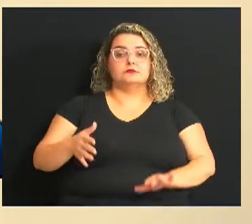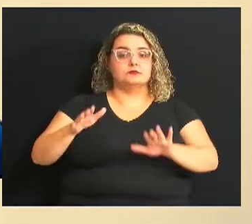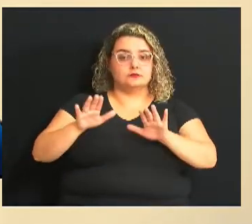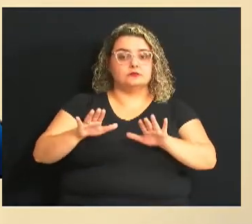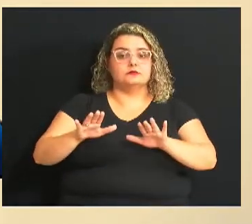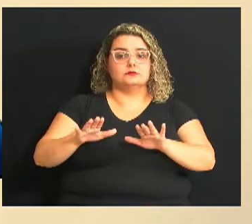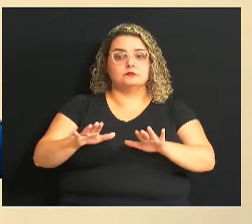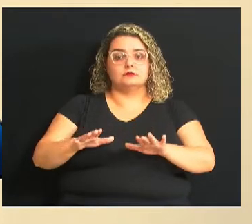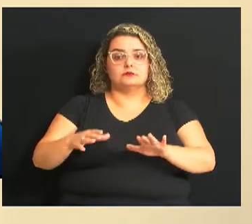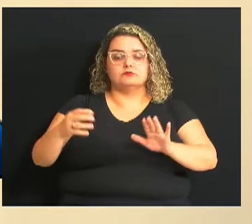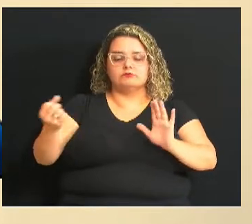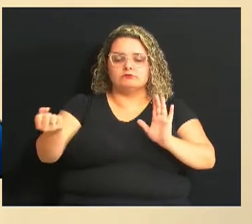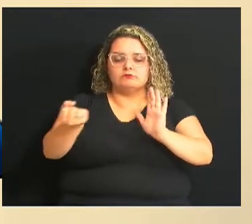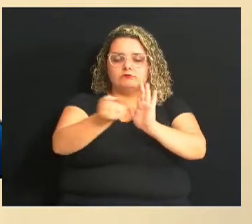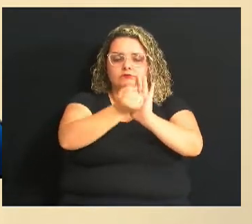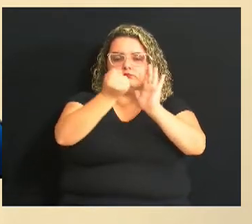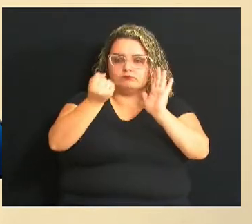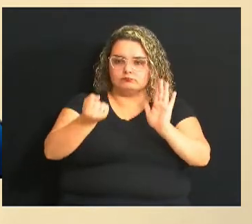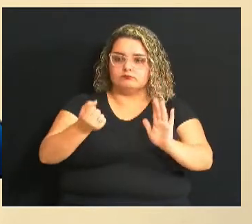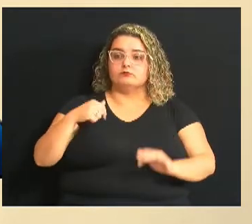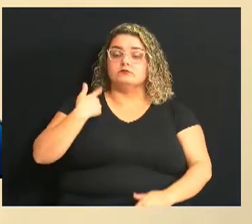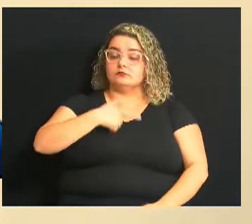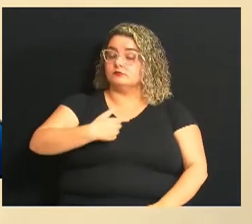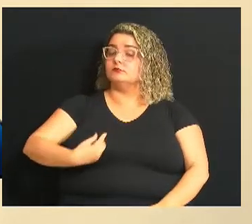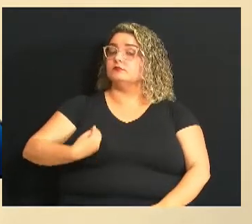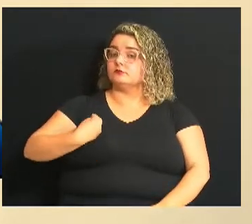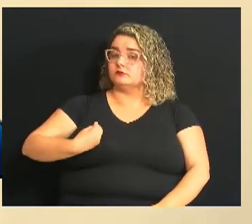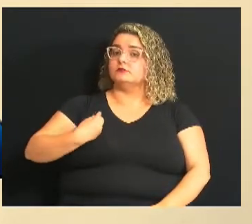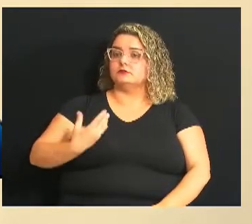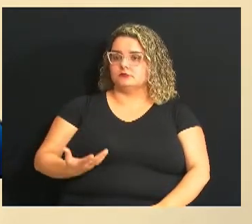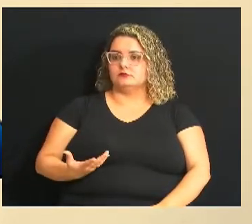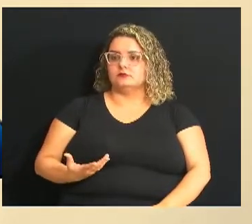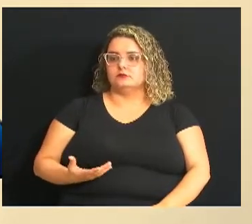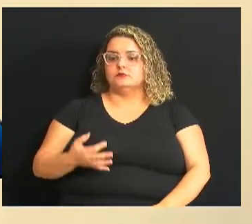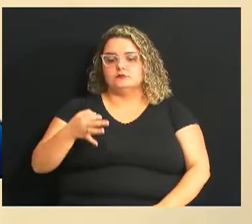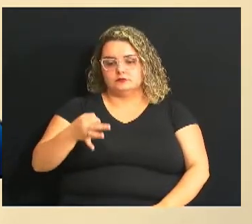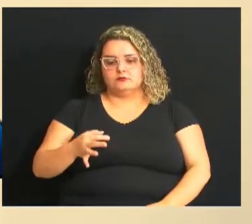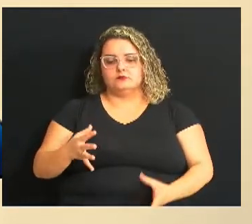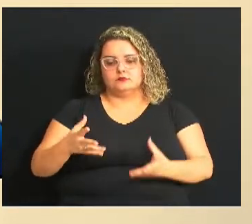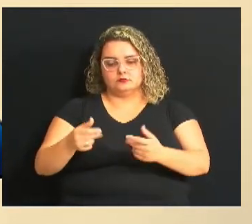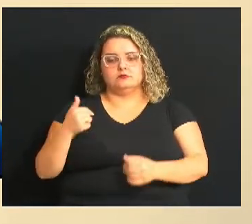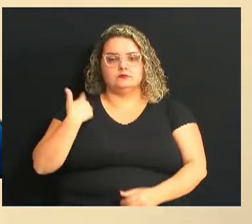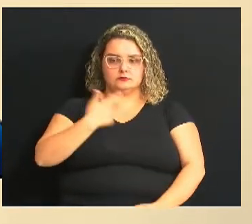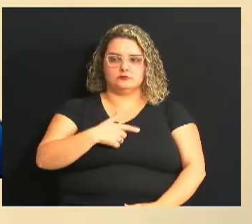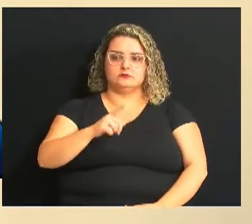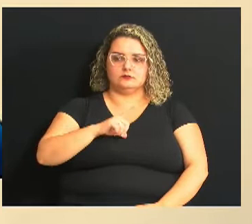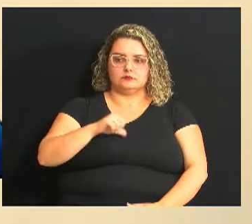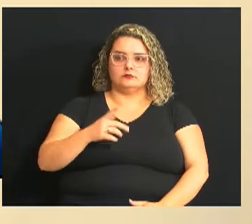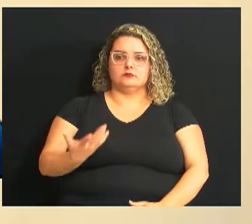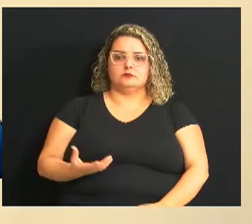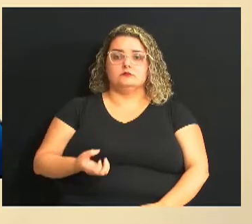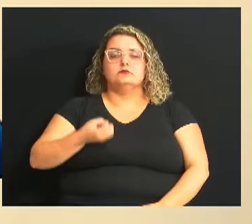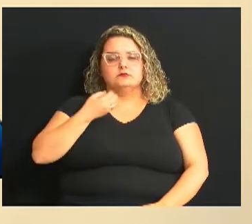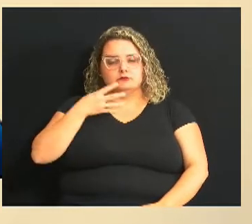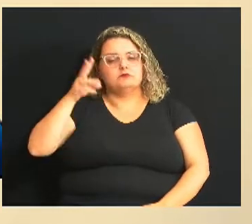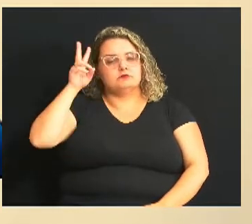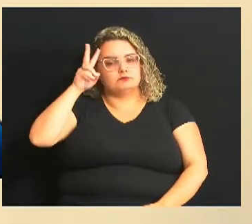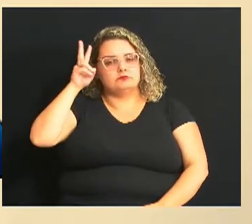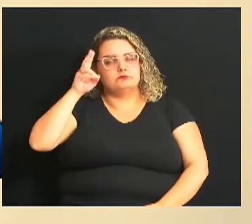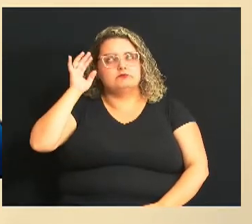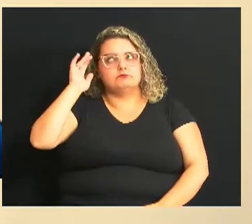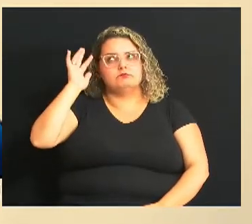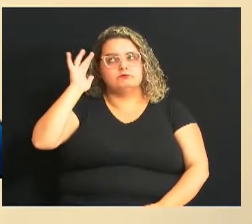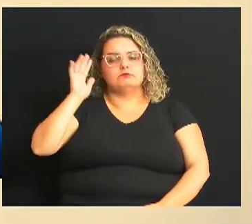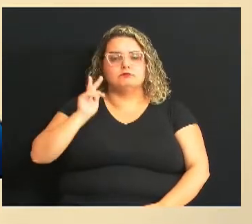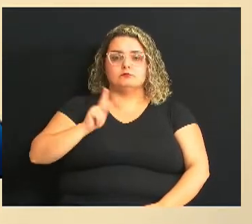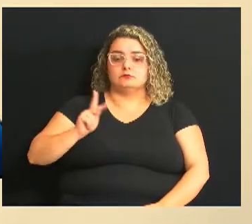muito marcante em nossas vidas, né? Certamente todos nós temos uma boa lembrança dos professores com